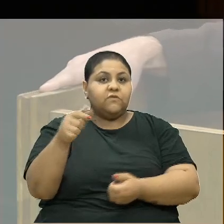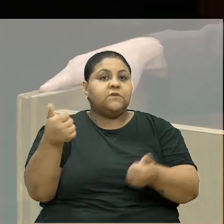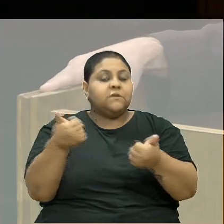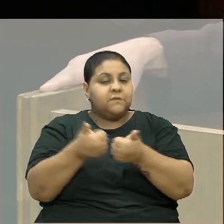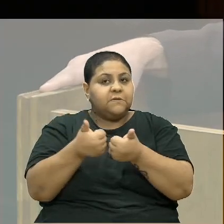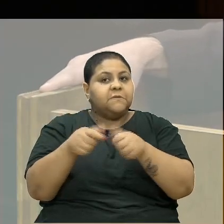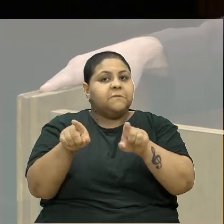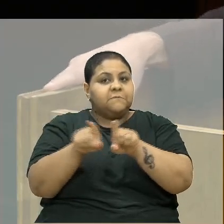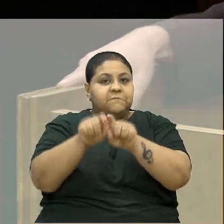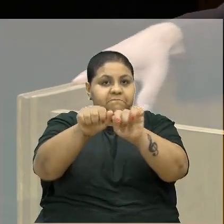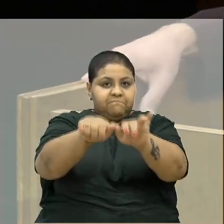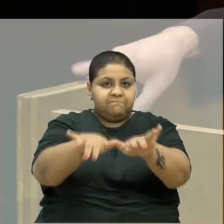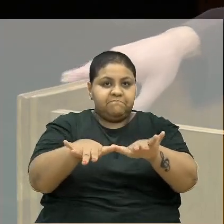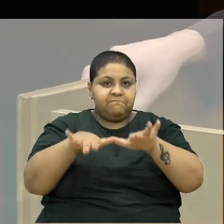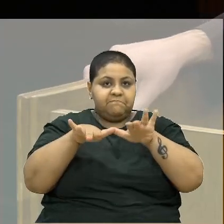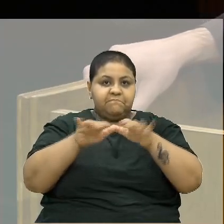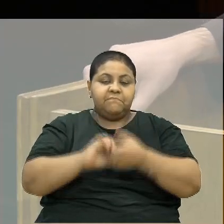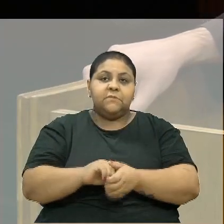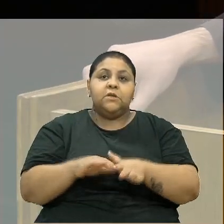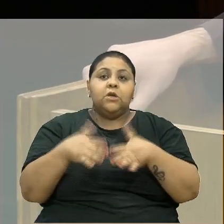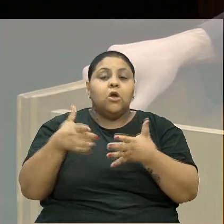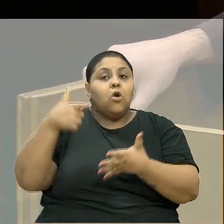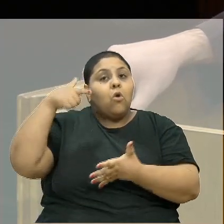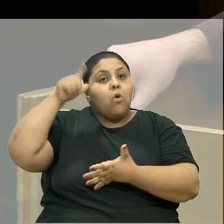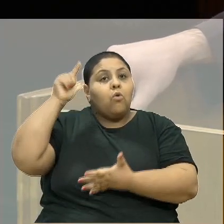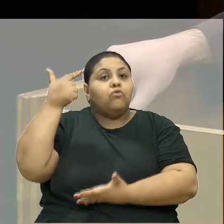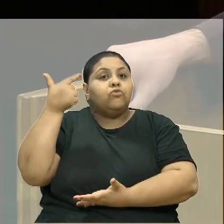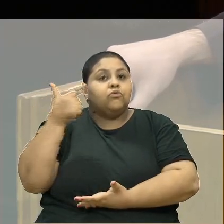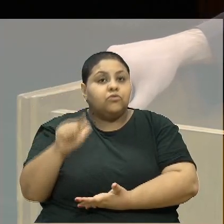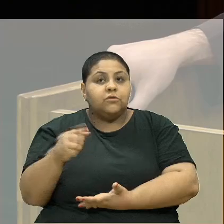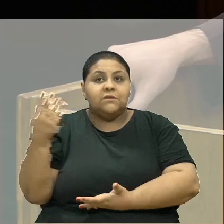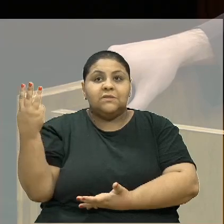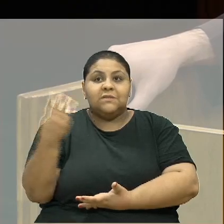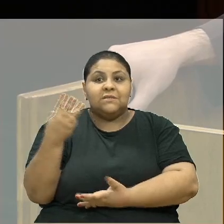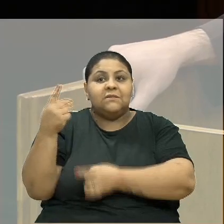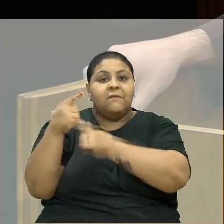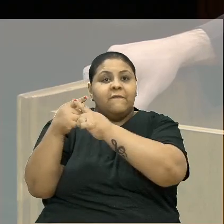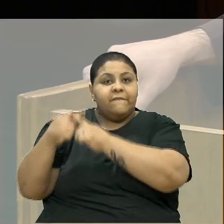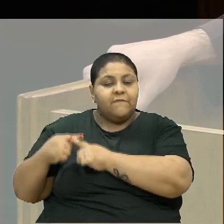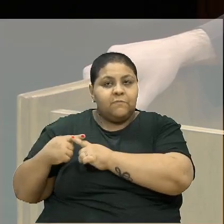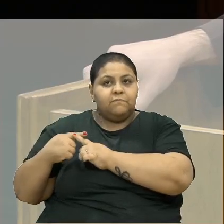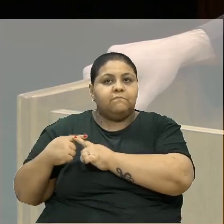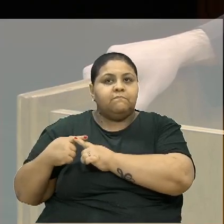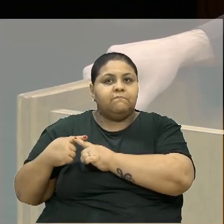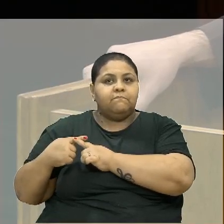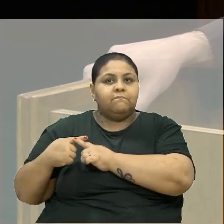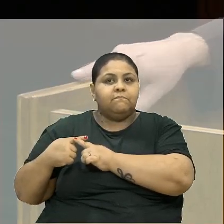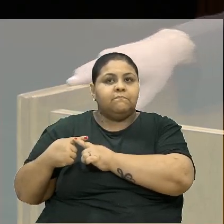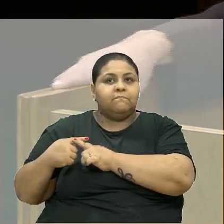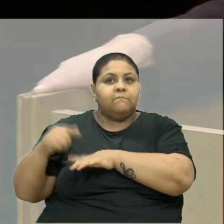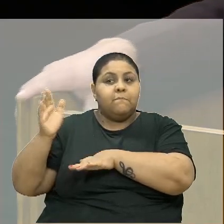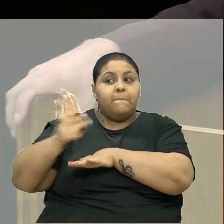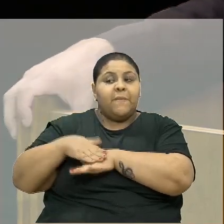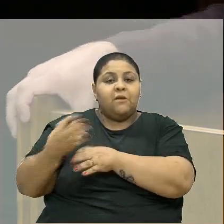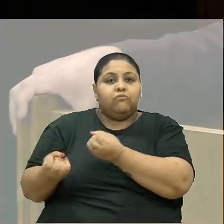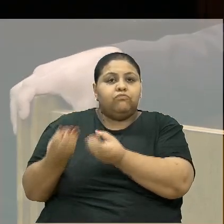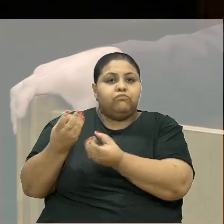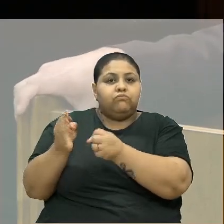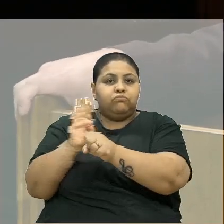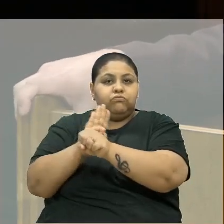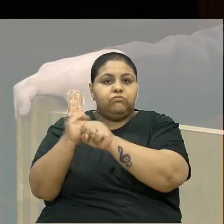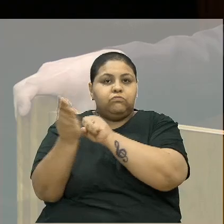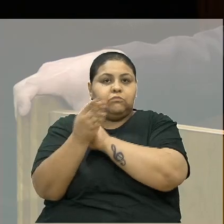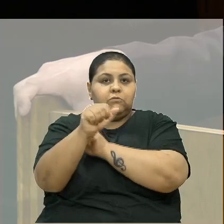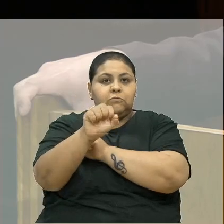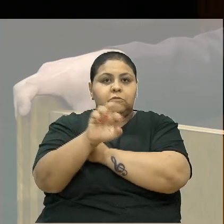presentes no plenário. Pois ontem, mais uma vez, pela terceira vez, mais um incêndio lá no bairro